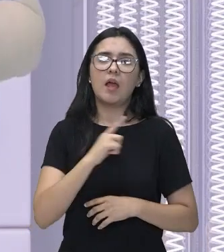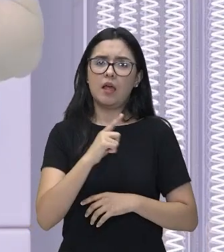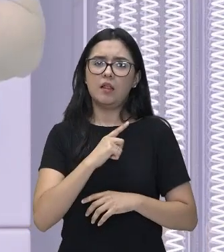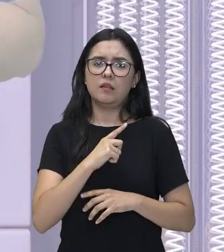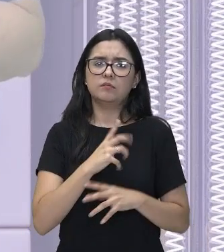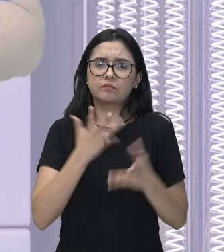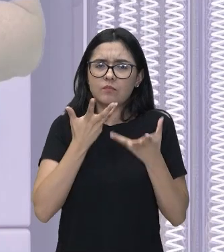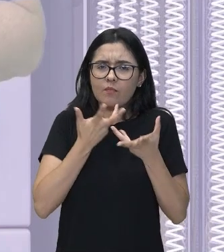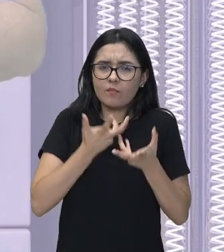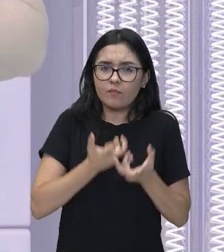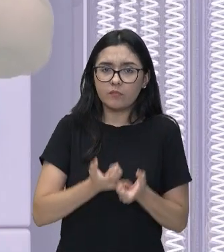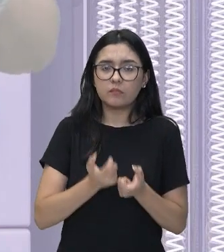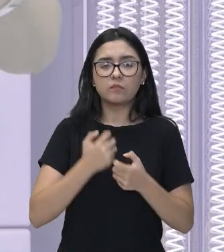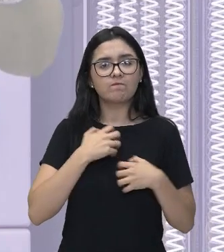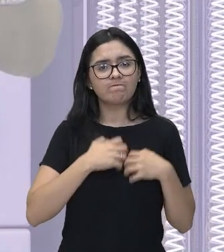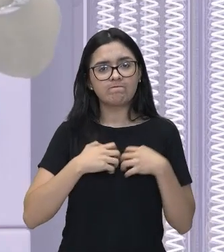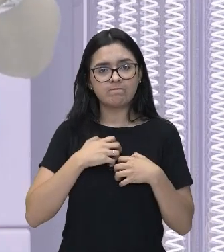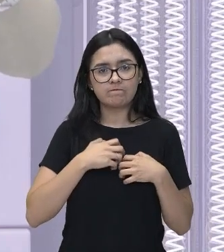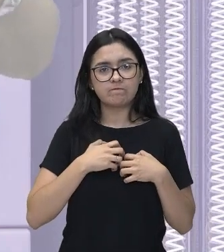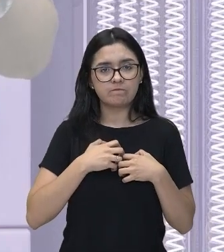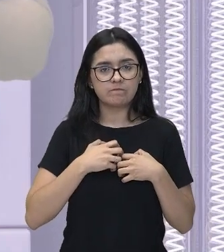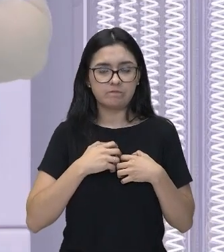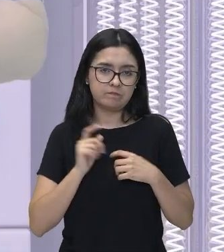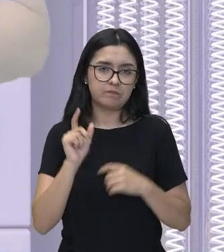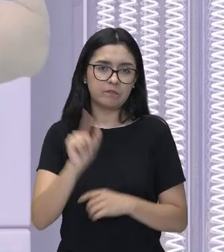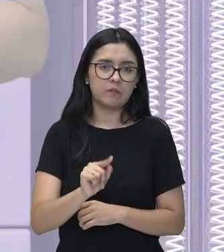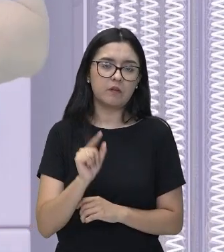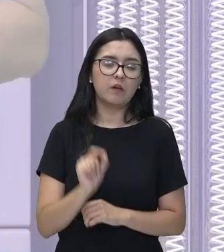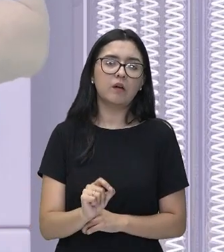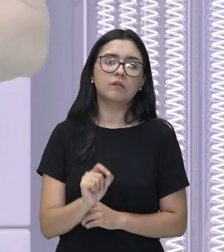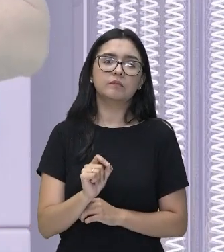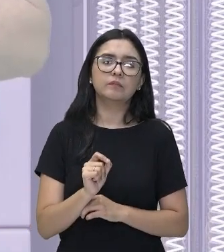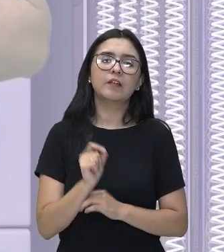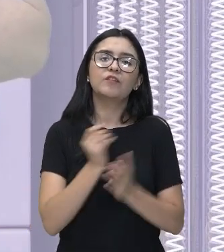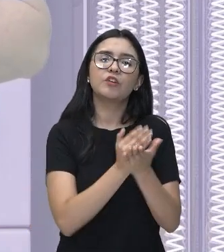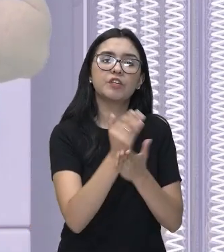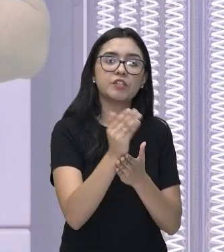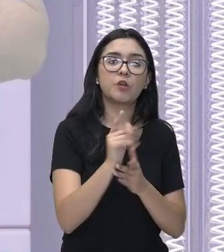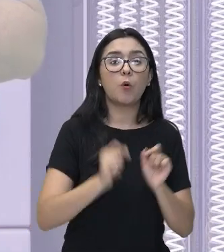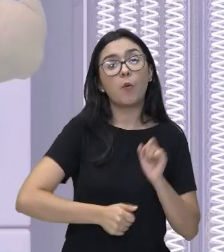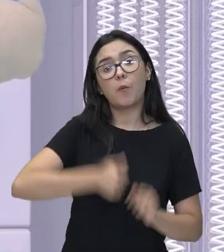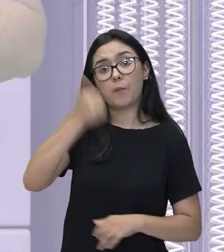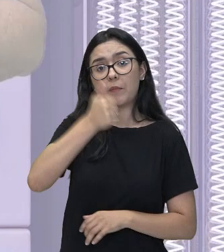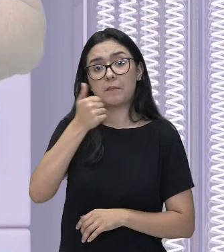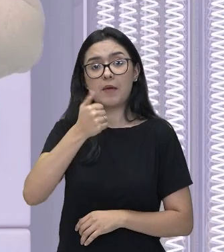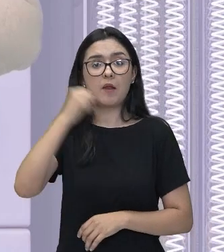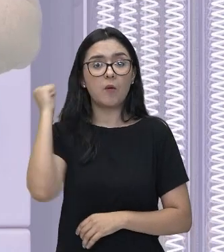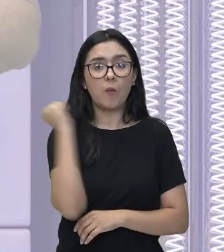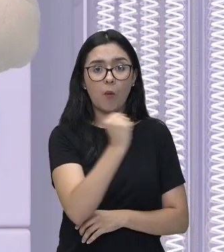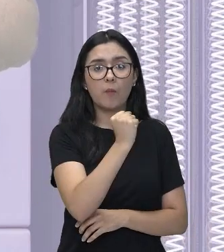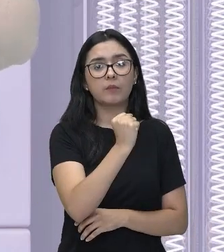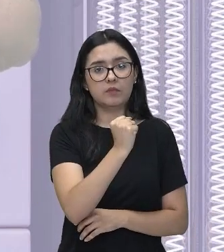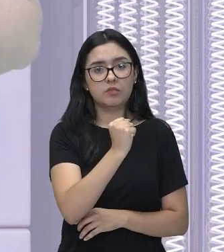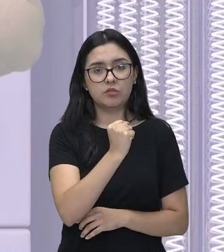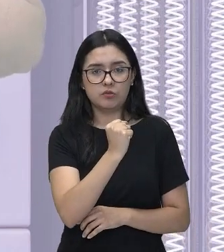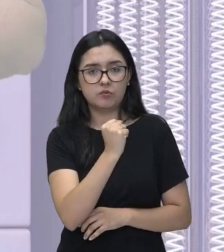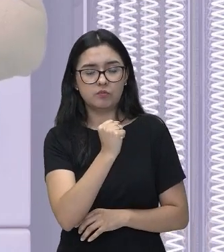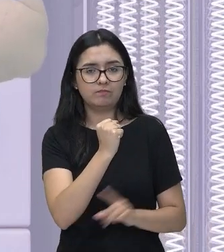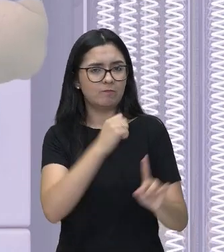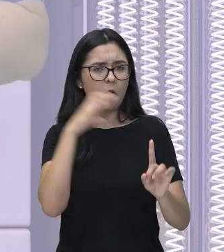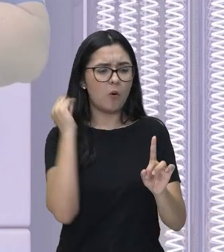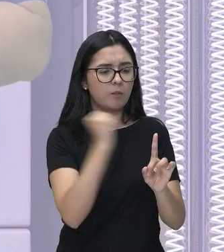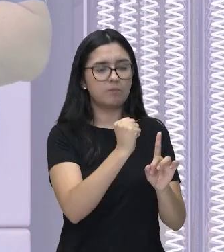transbordando naquilo que teve como culminância o primeiro homicídio. E que triste, o